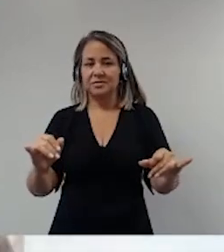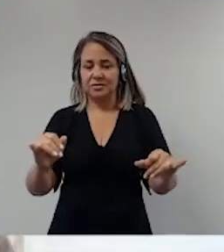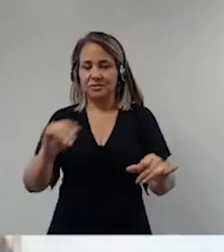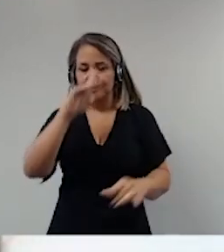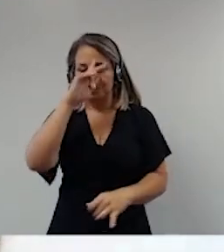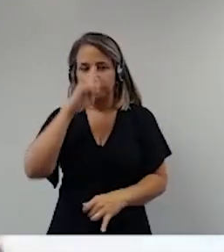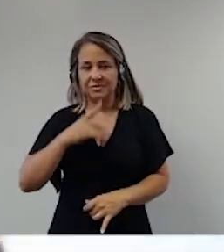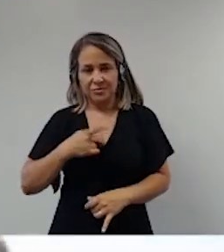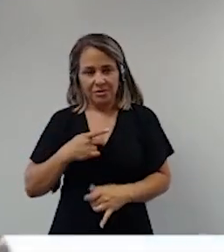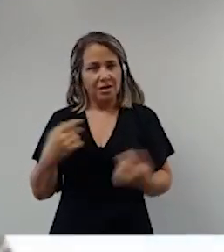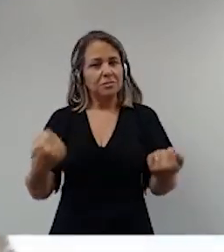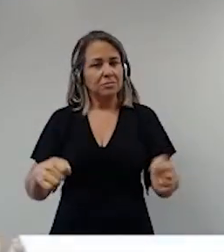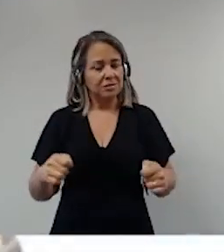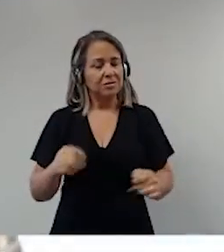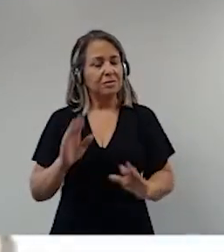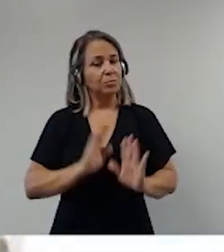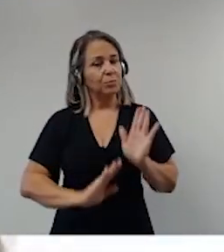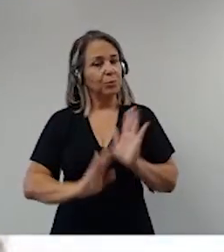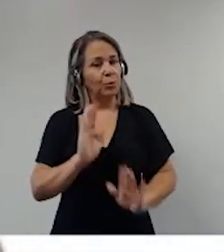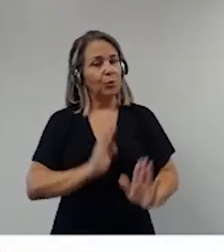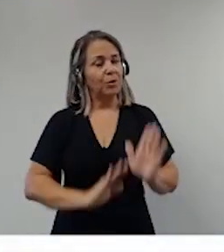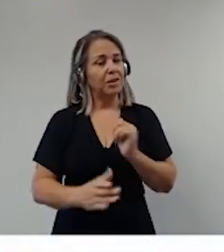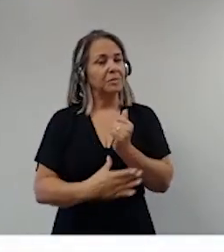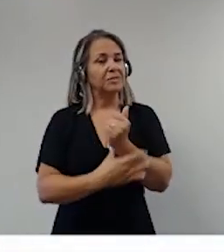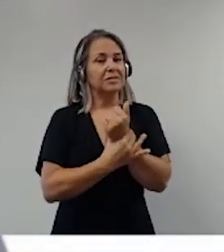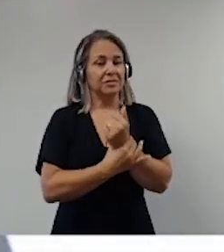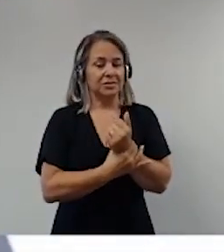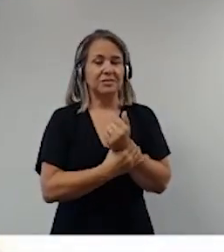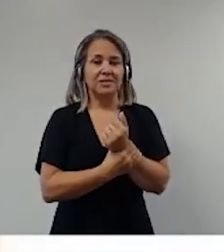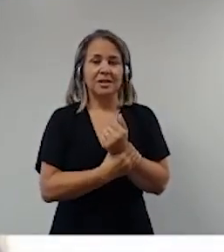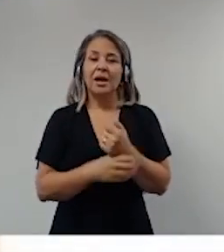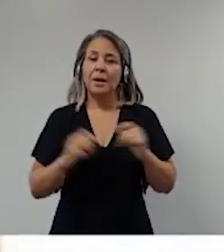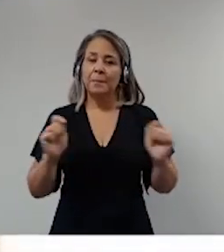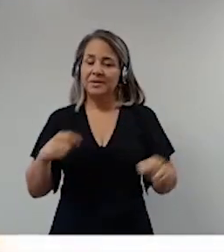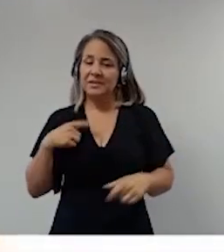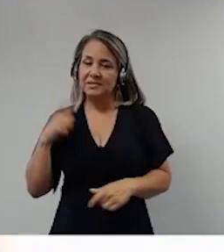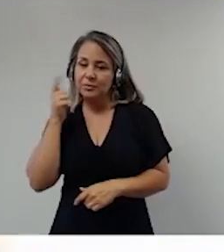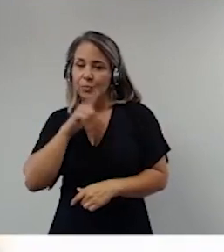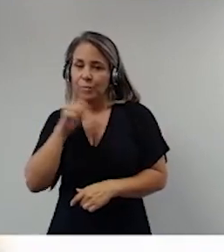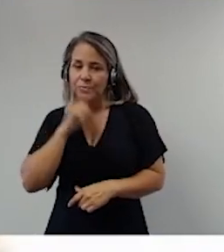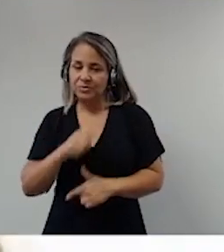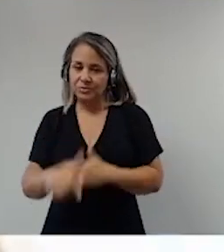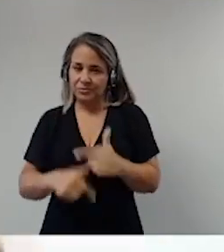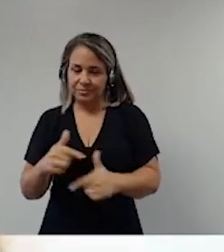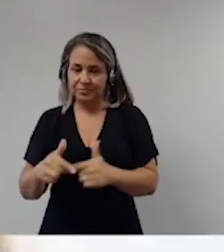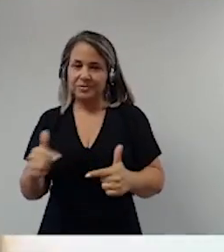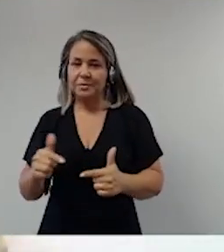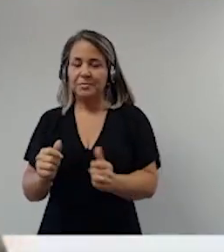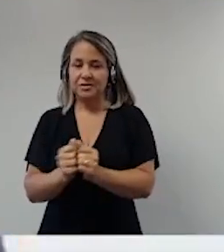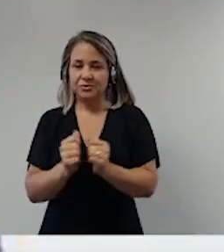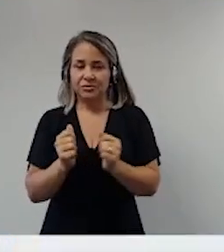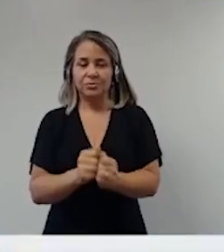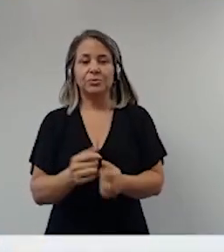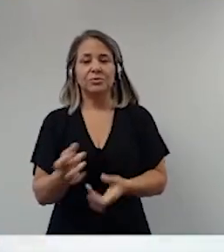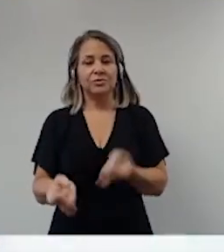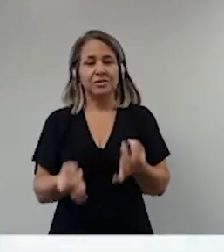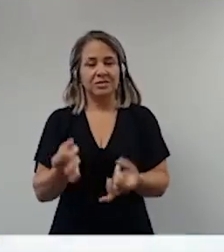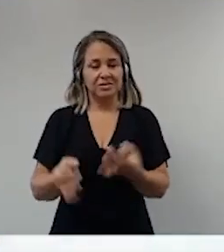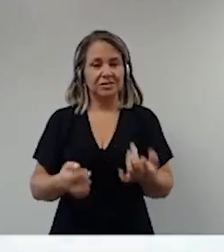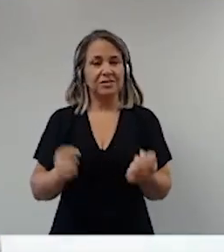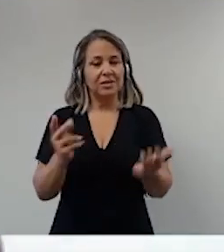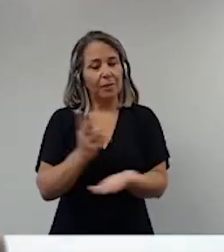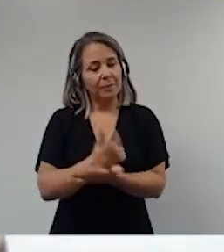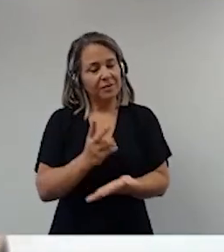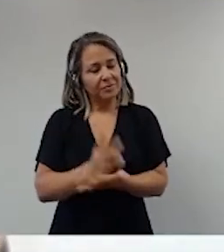pessoais necessária, que a gente pudesse continuar dando atividade para esses funcionários, para esses vendedores, e ao mesmo